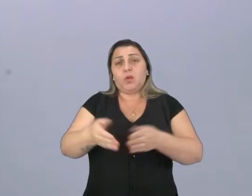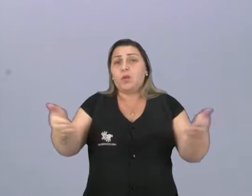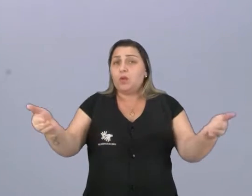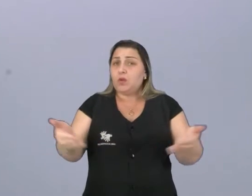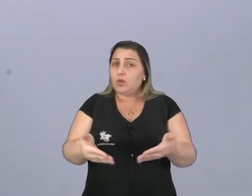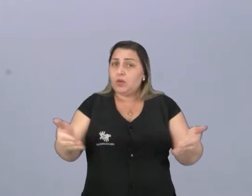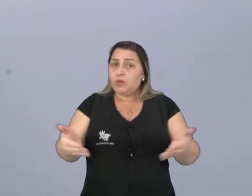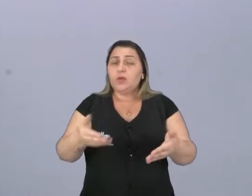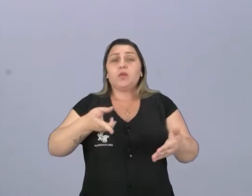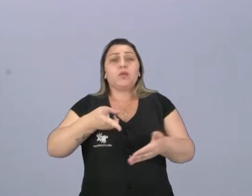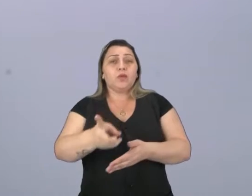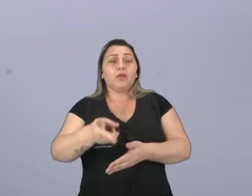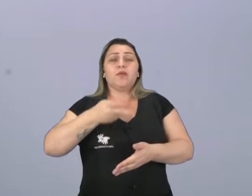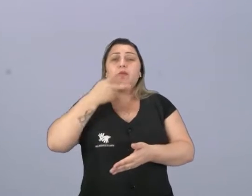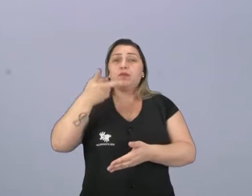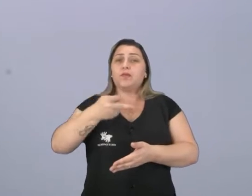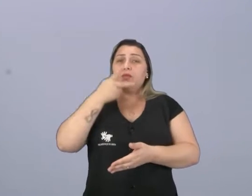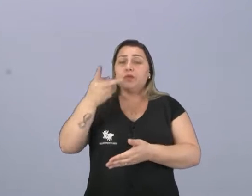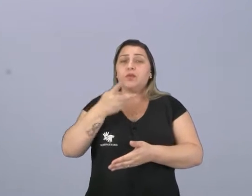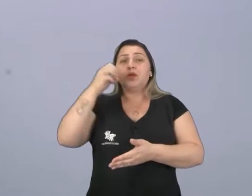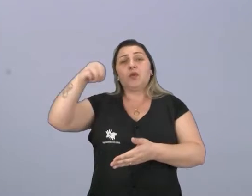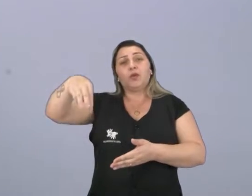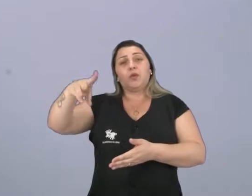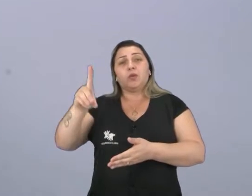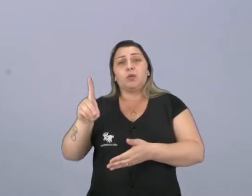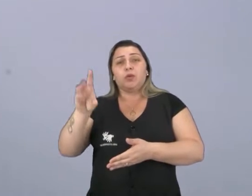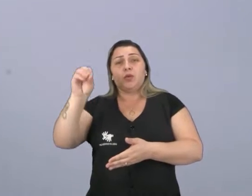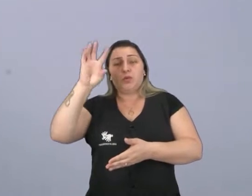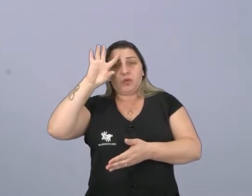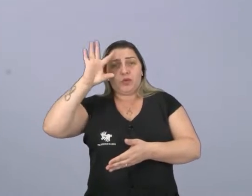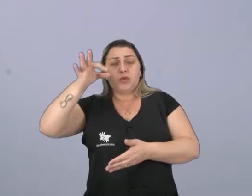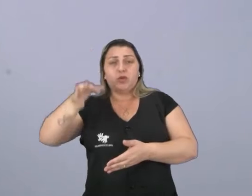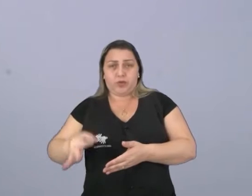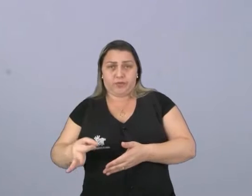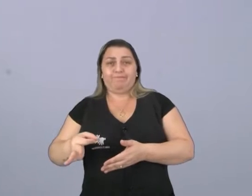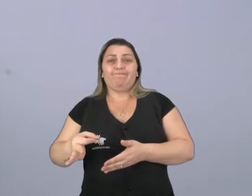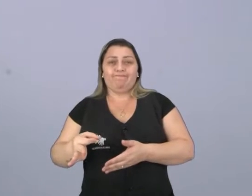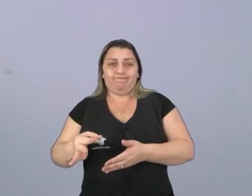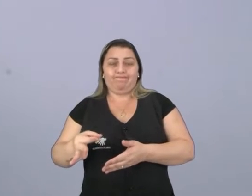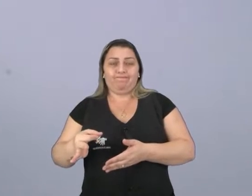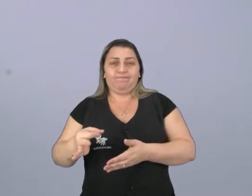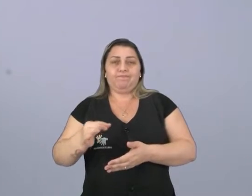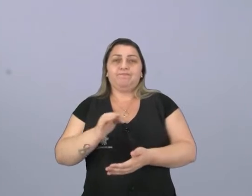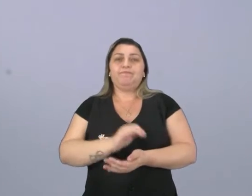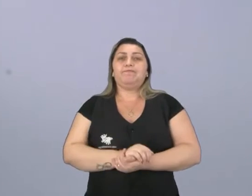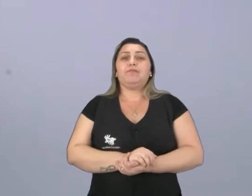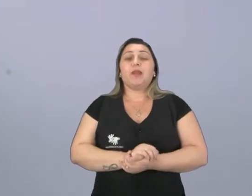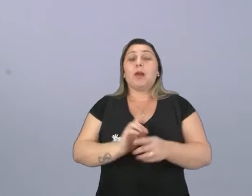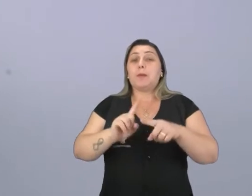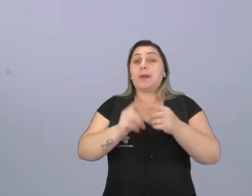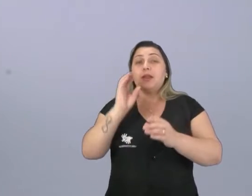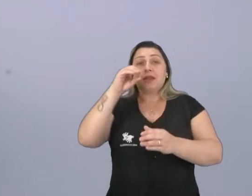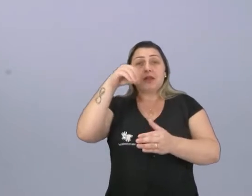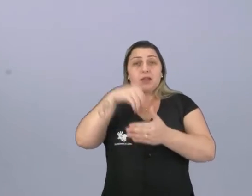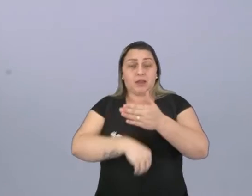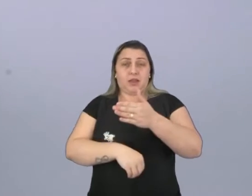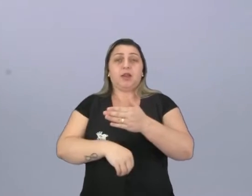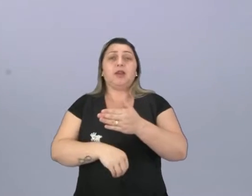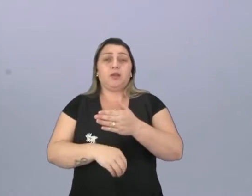Hoje, nós vamos continuar falando sobre o modo indicativo, quando ele expressa certeza, mas dentro do